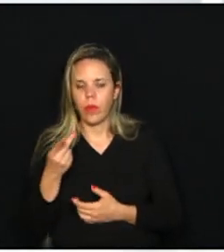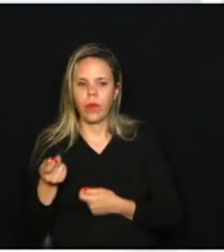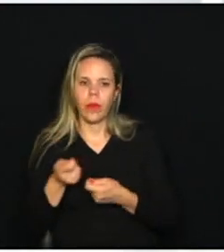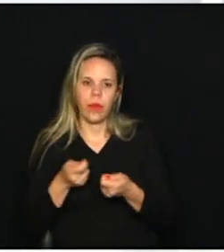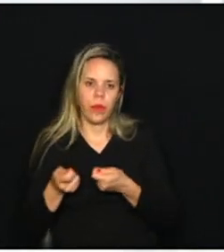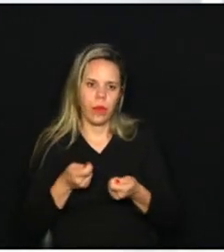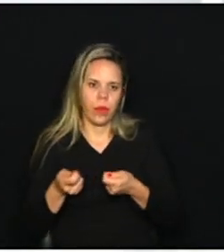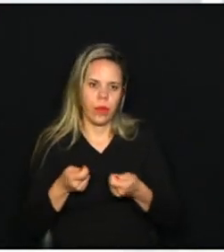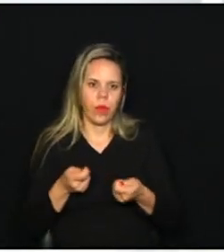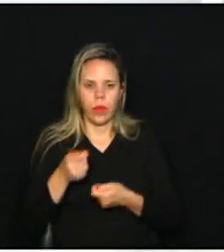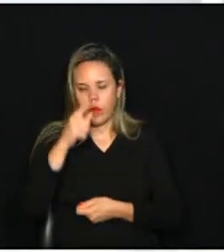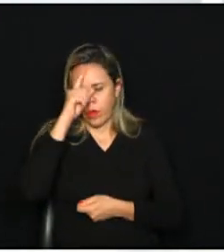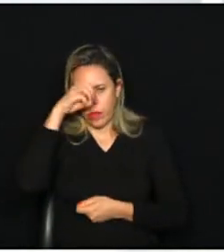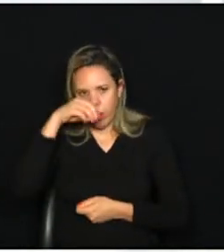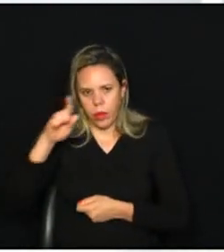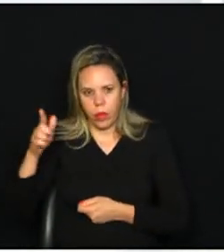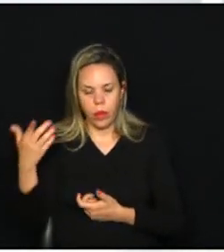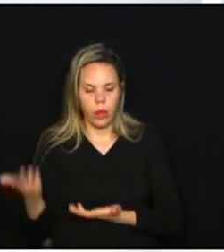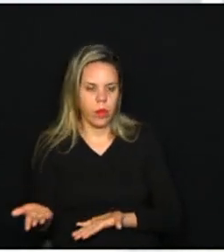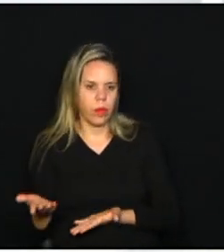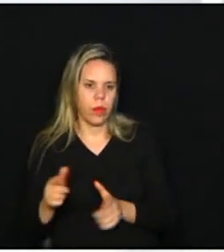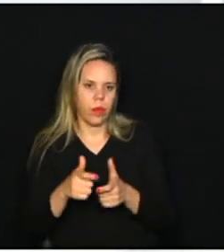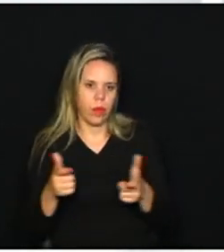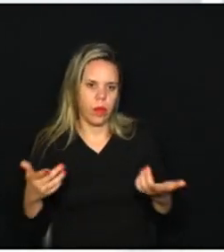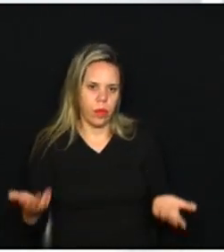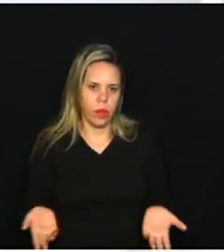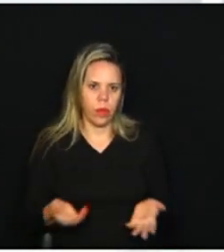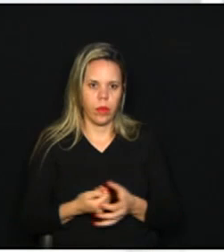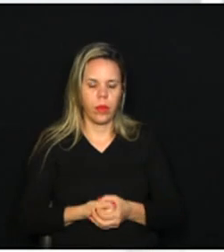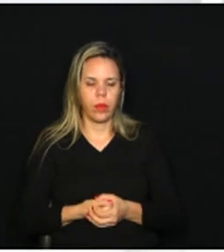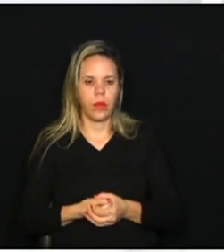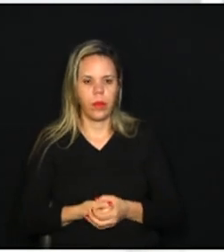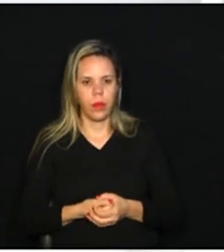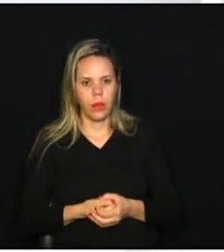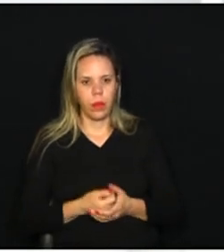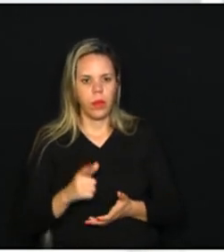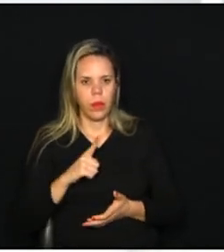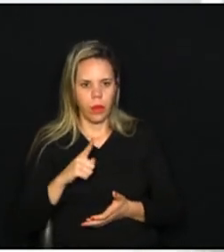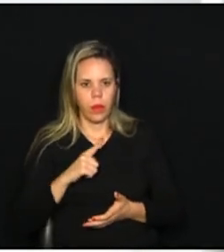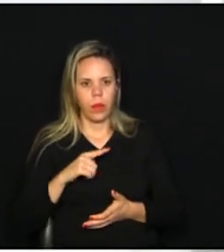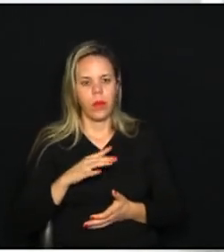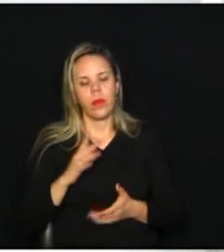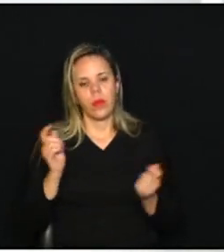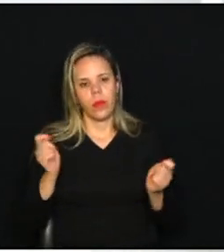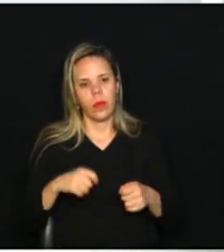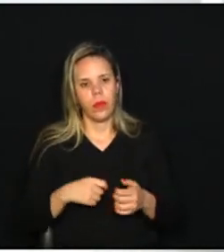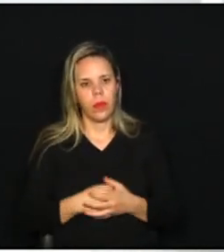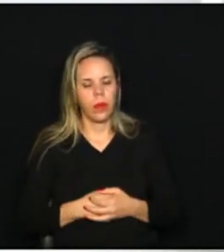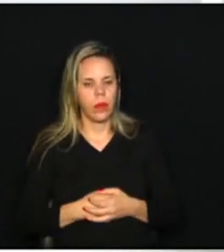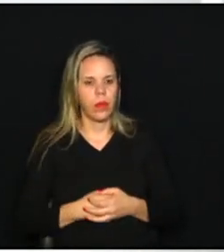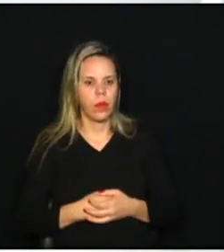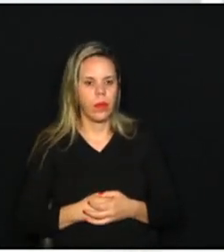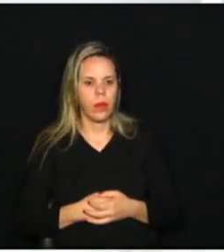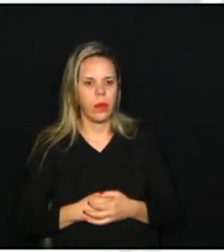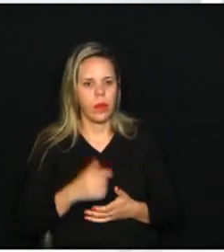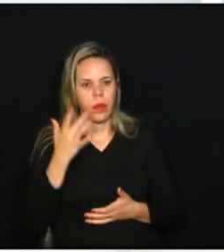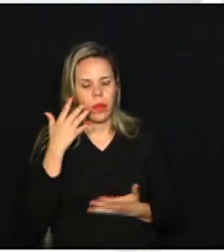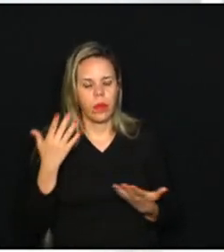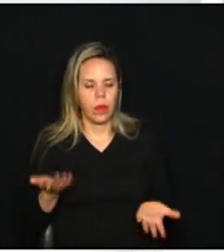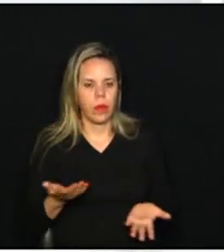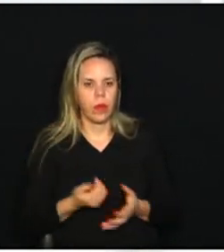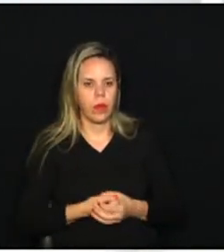lá na Rede Mário Gatti para ampliar, para ter mais possibilidades. Então, acho que